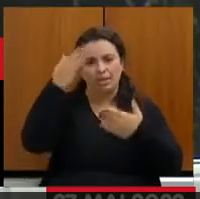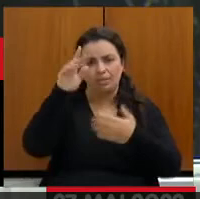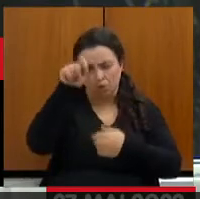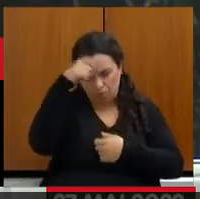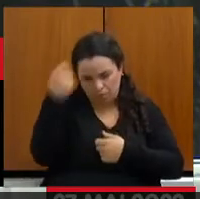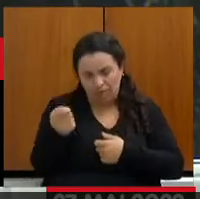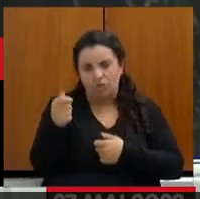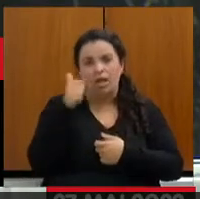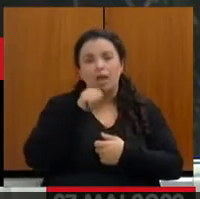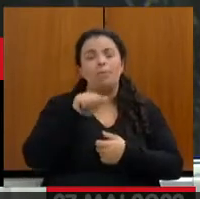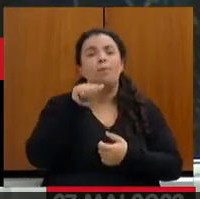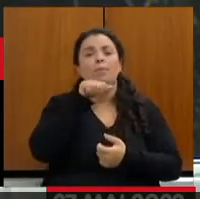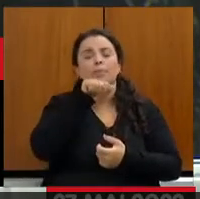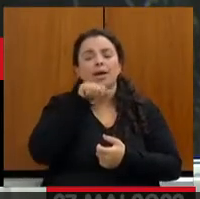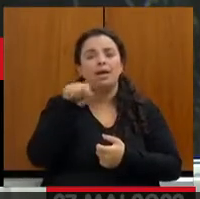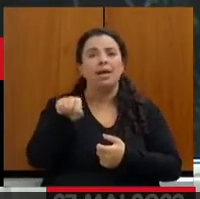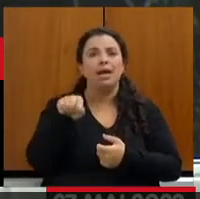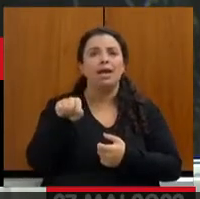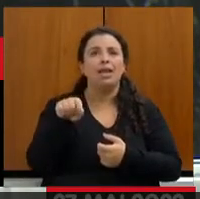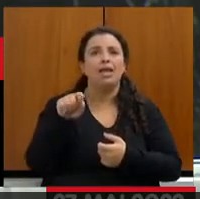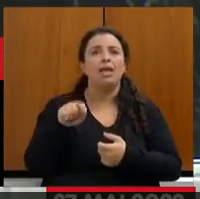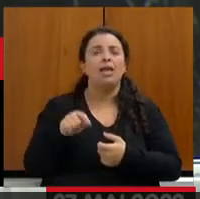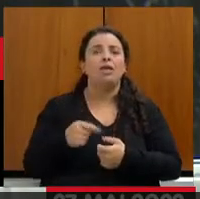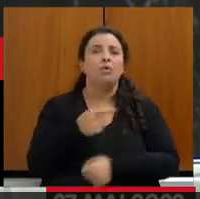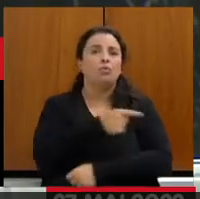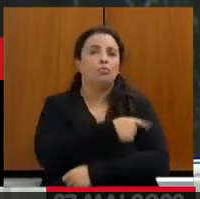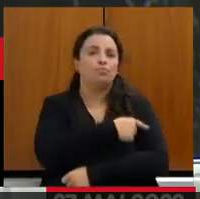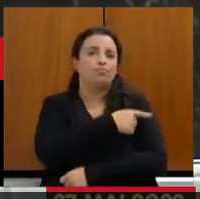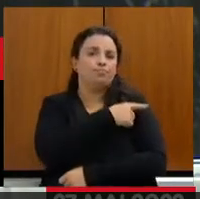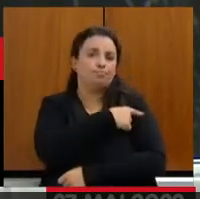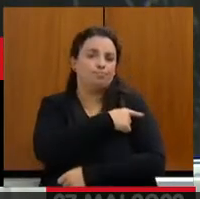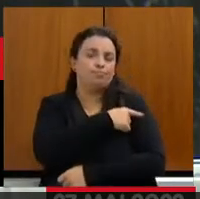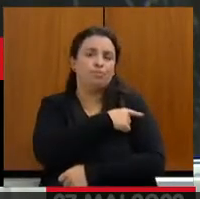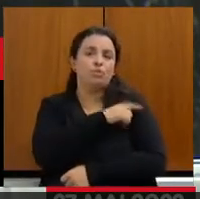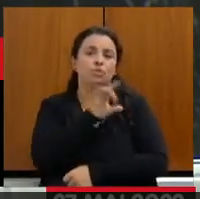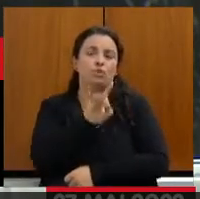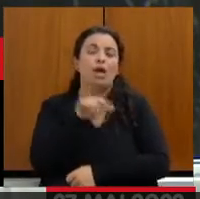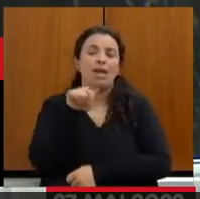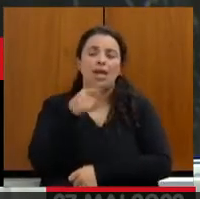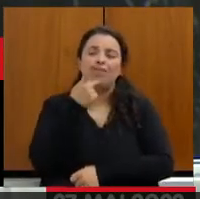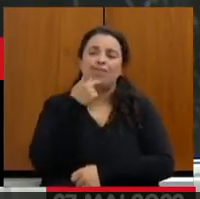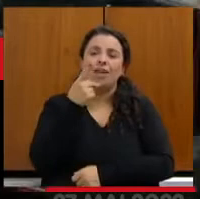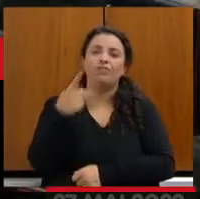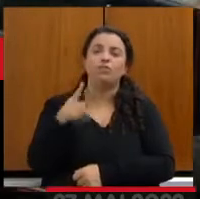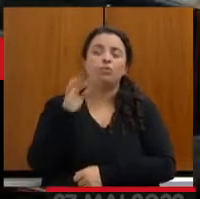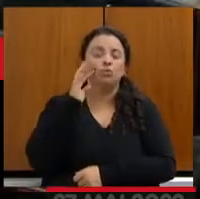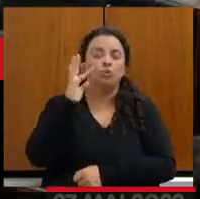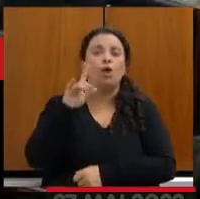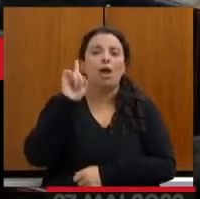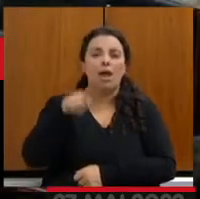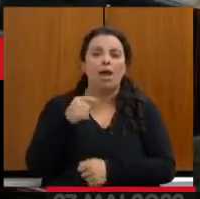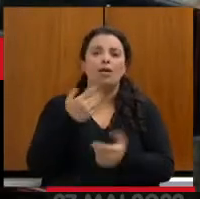apenas teve com os primários e que dizia que o melhor sonho da vida dela era estudar muito obrigada